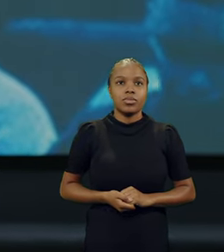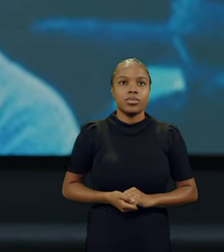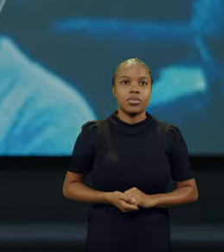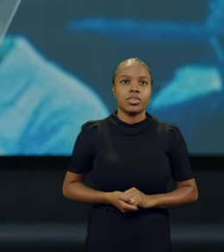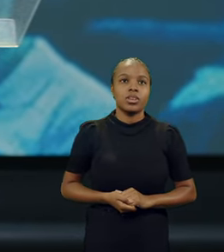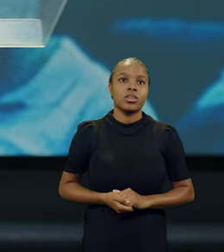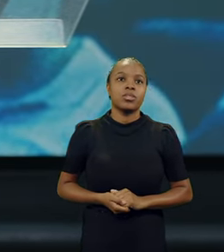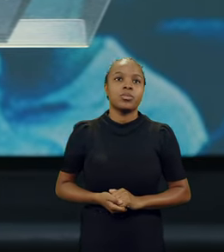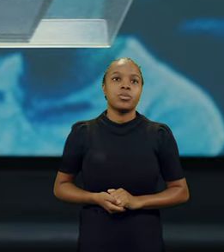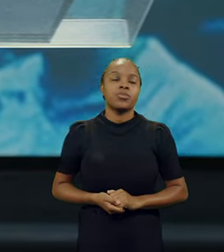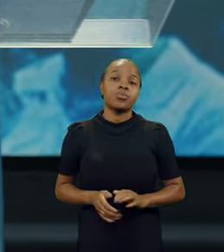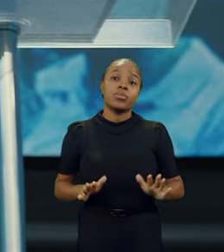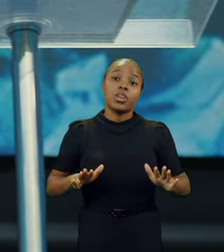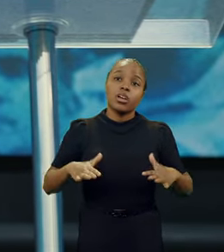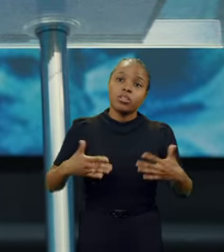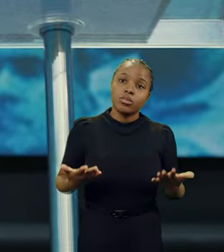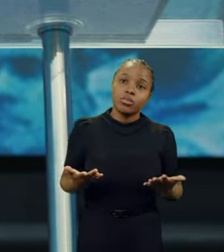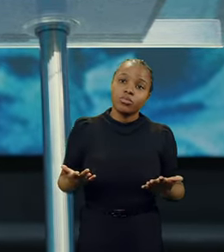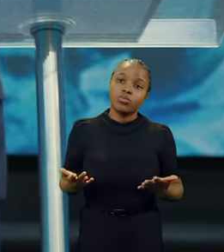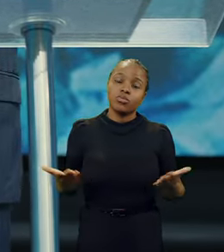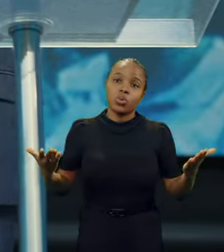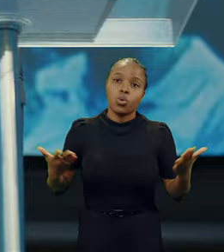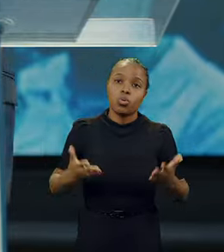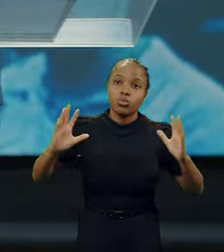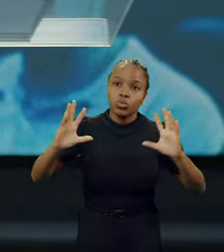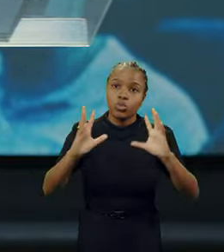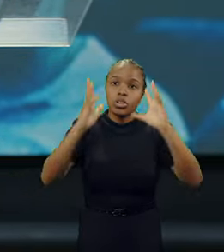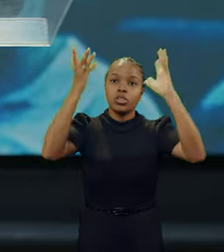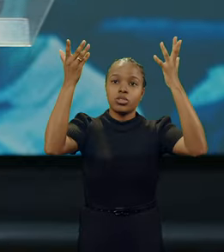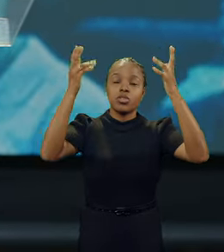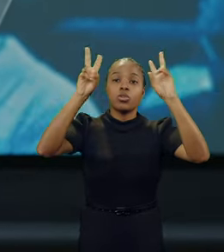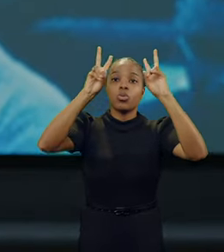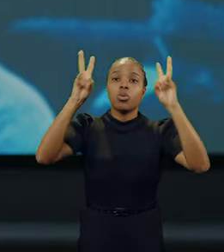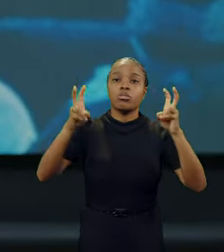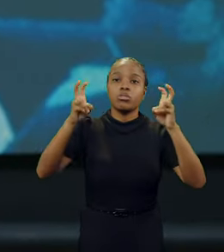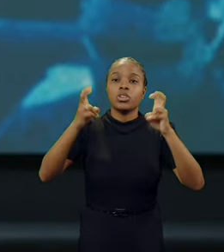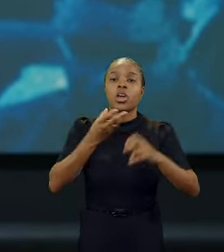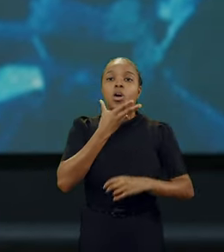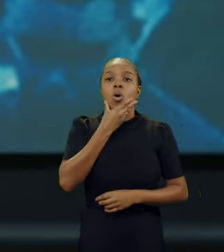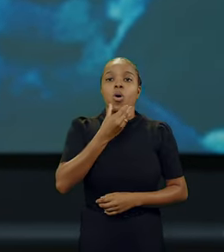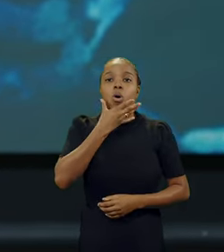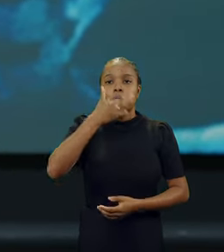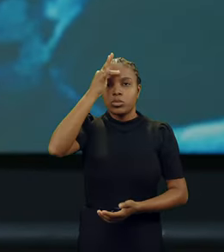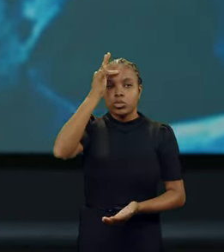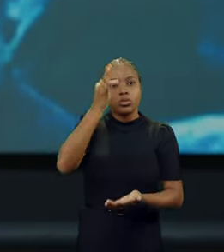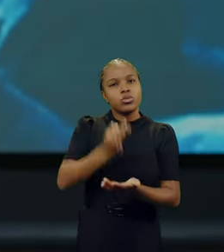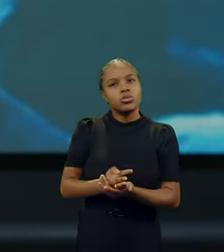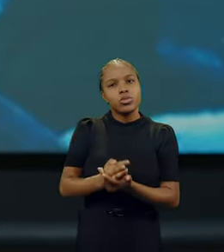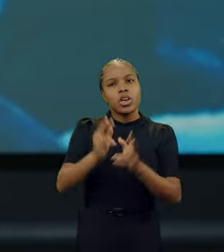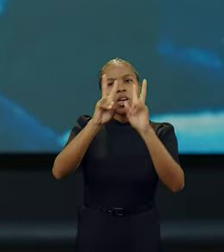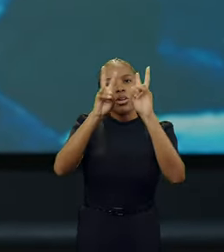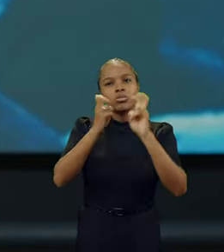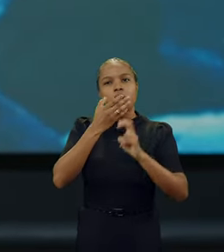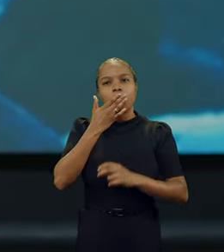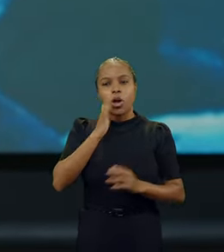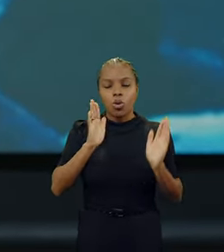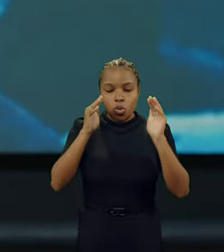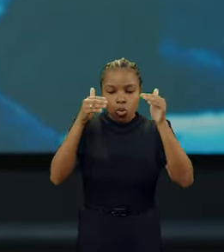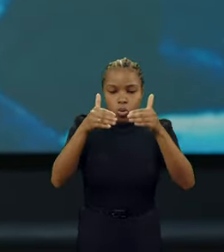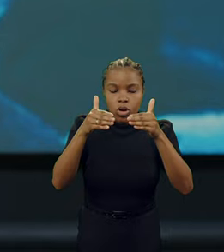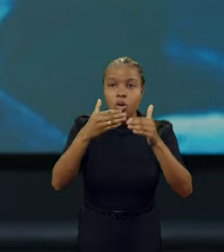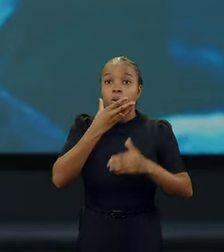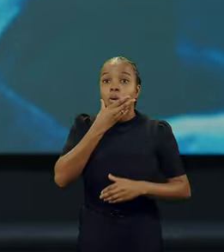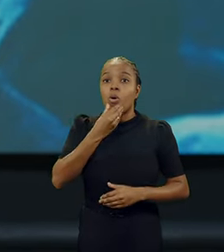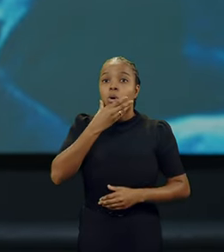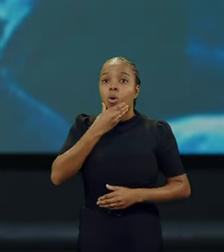Nós estamos no evento chamado Homens de Fé, cujo tema é Homens do Reino.